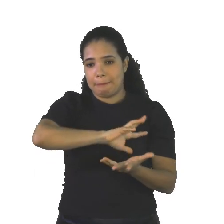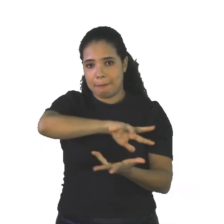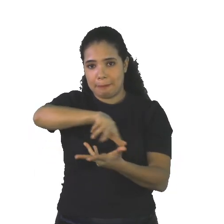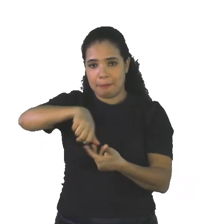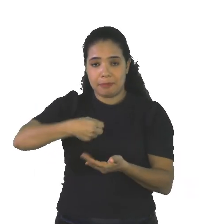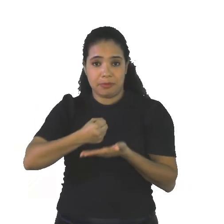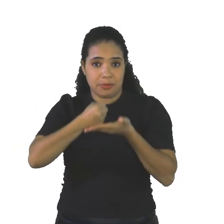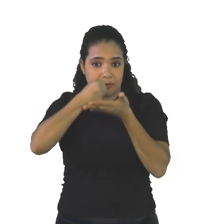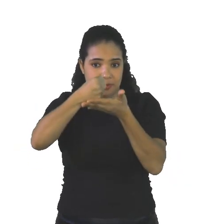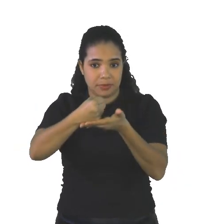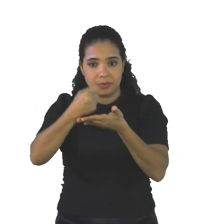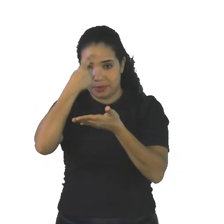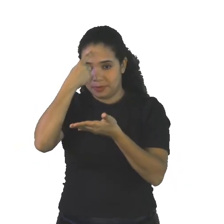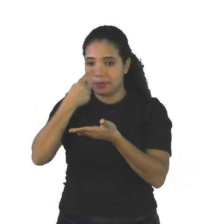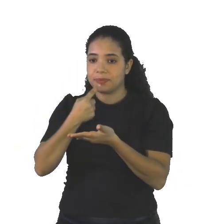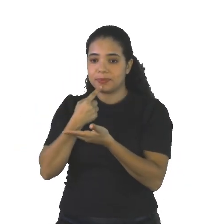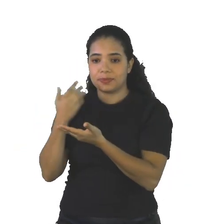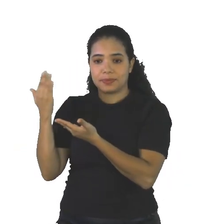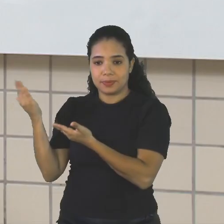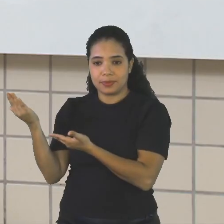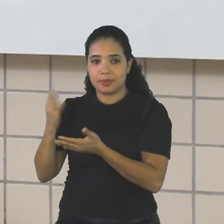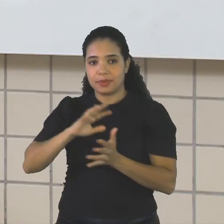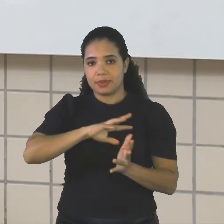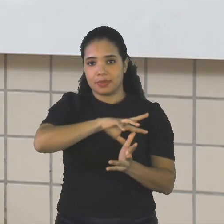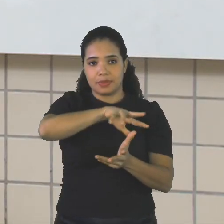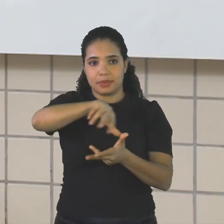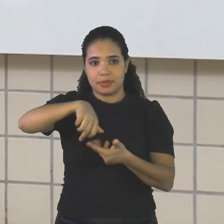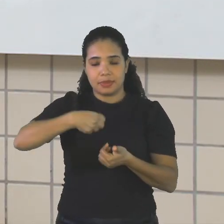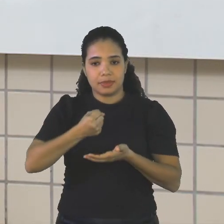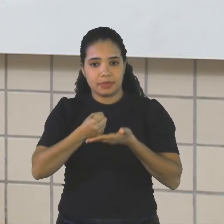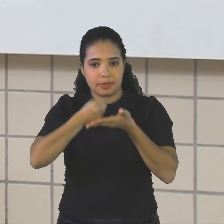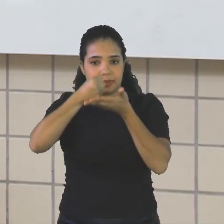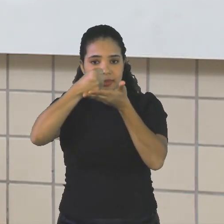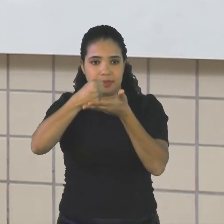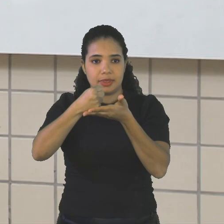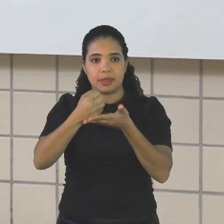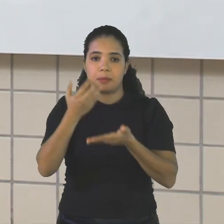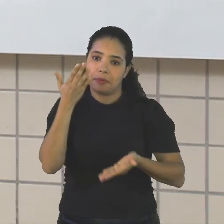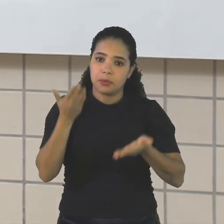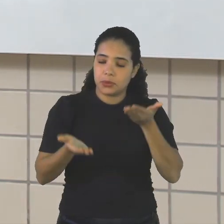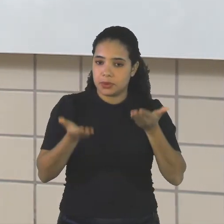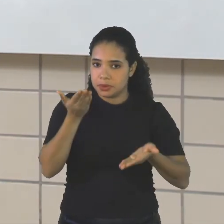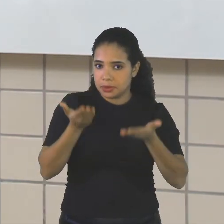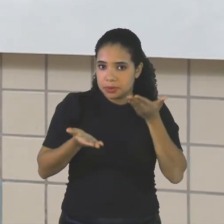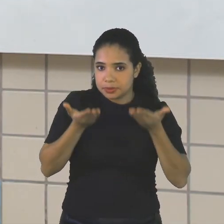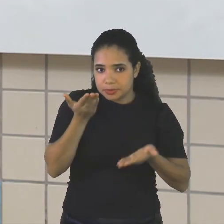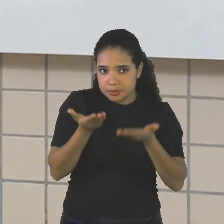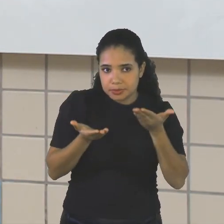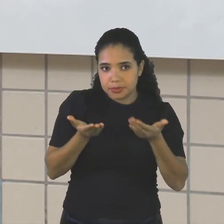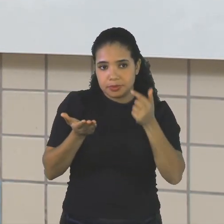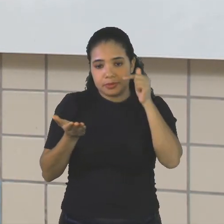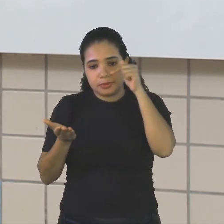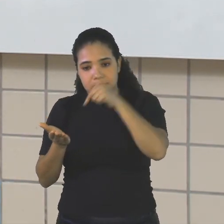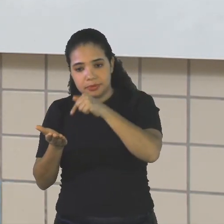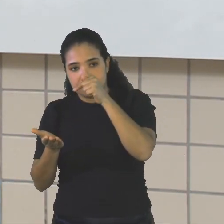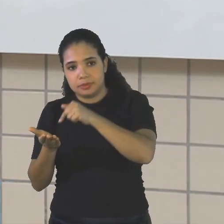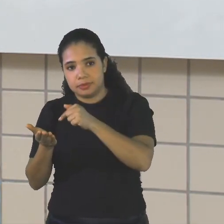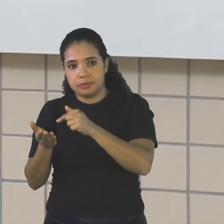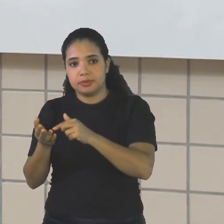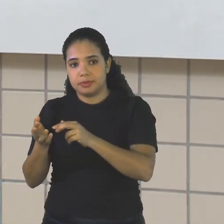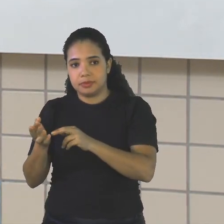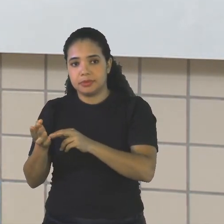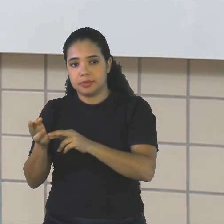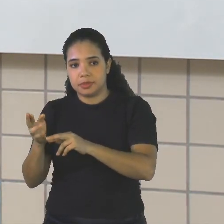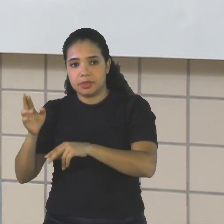sustentabilidade, tem que vir a imagem na cabeça de vocês que uma balança que vai haver o equilíbrio. De um lado, vai ter os recursos naturais,